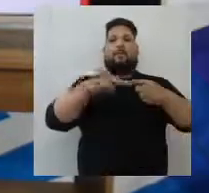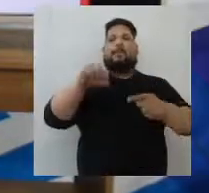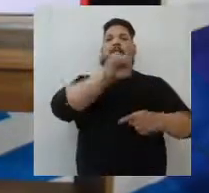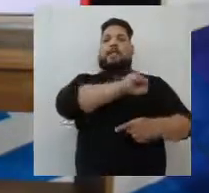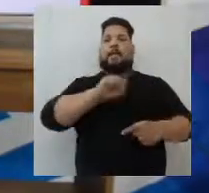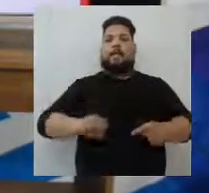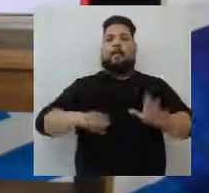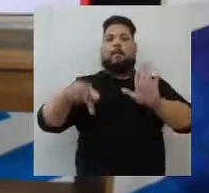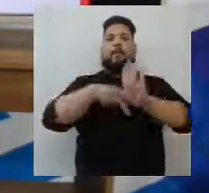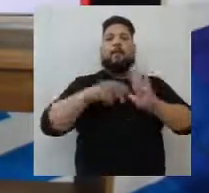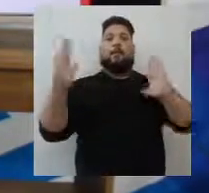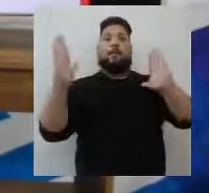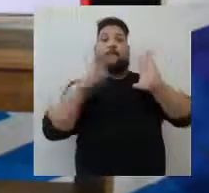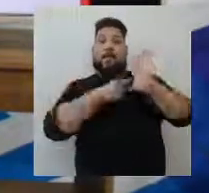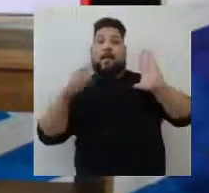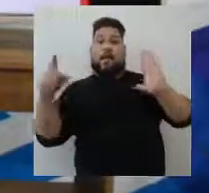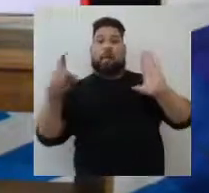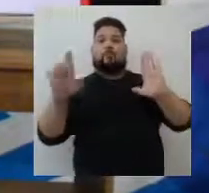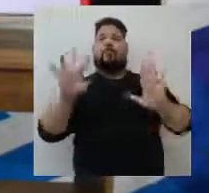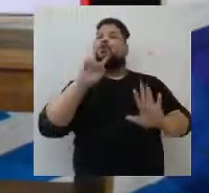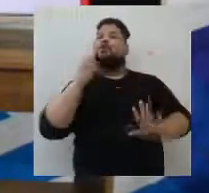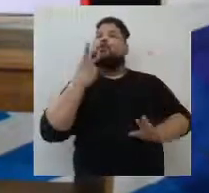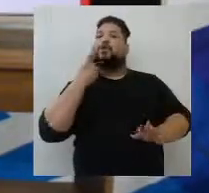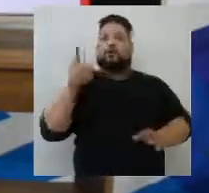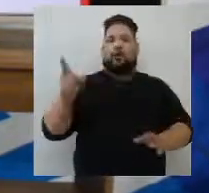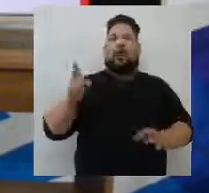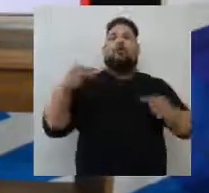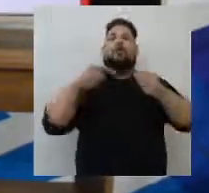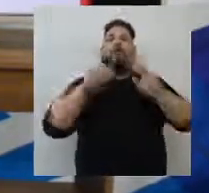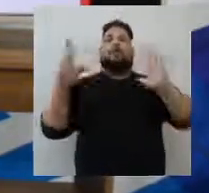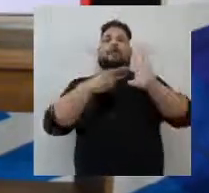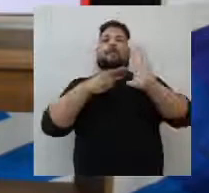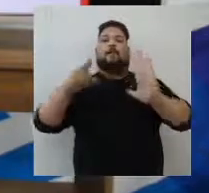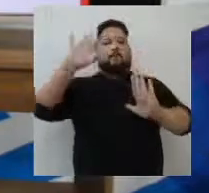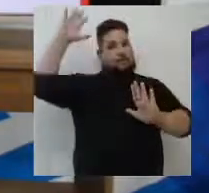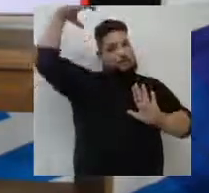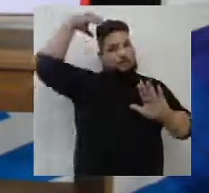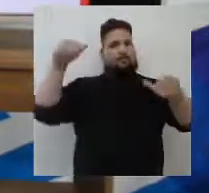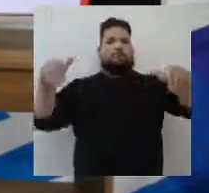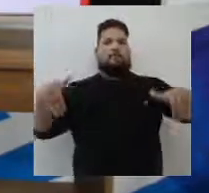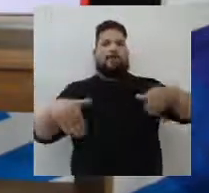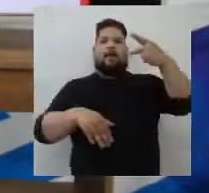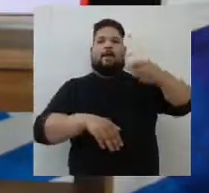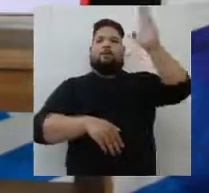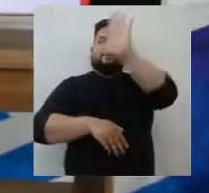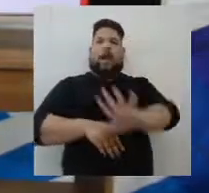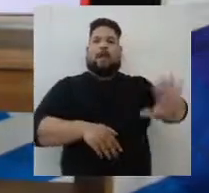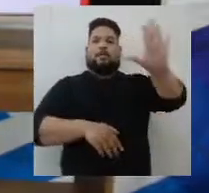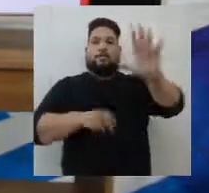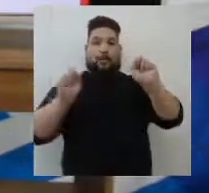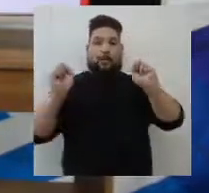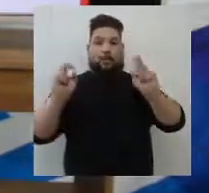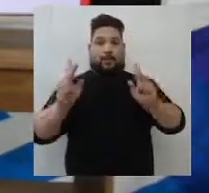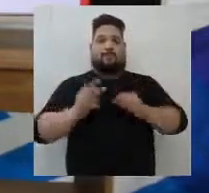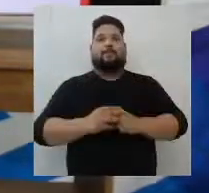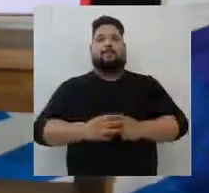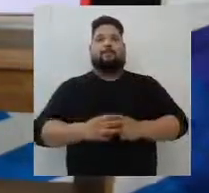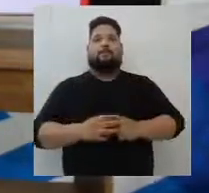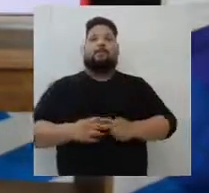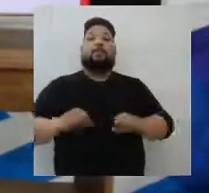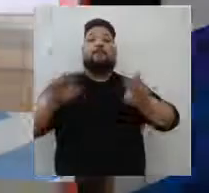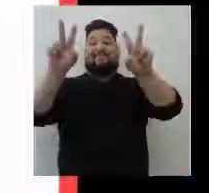do período republicano, do período monarquista brasileiro, tá bem? Então, pessoal, essas